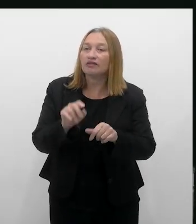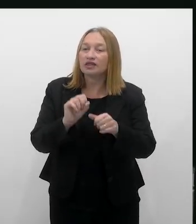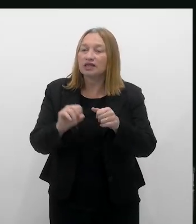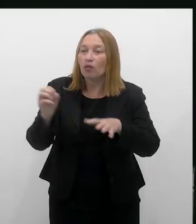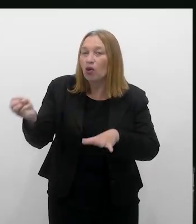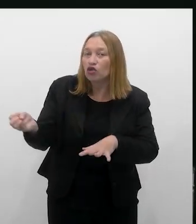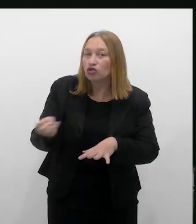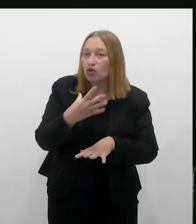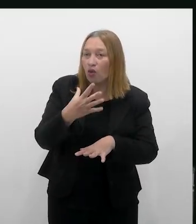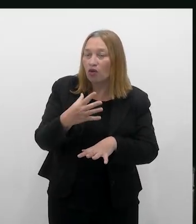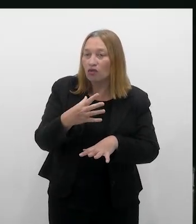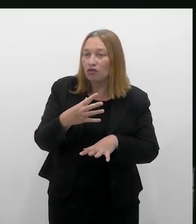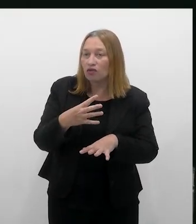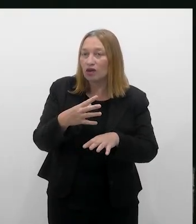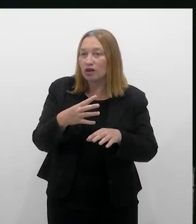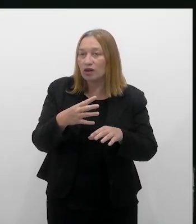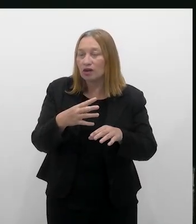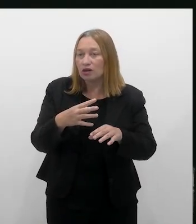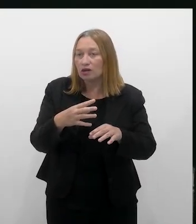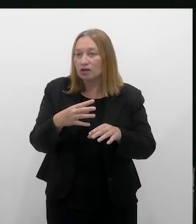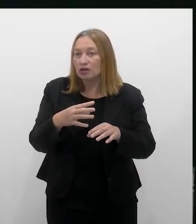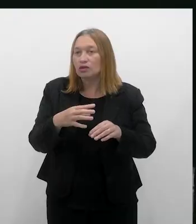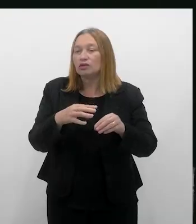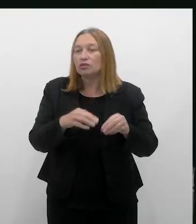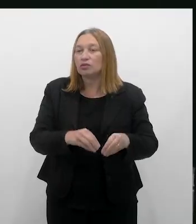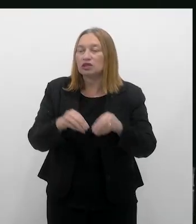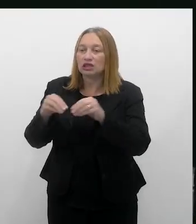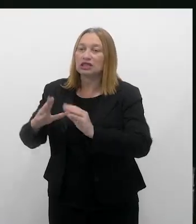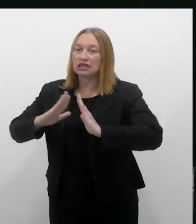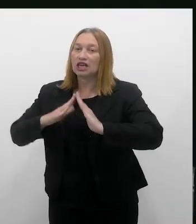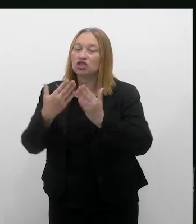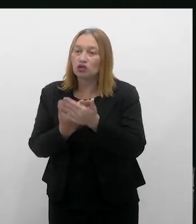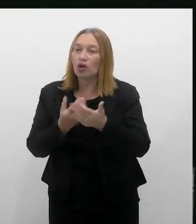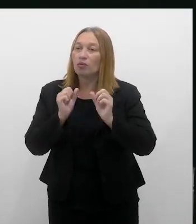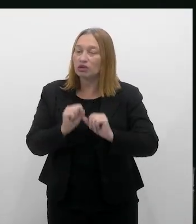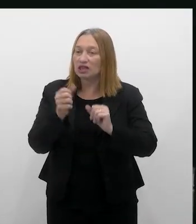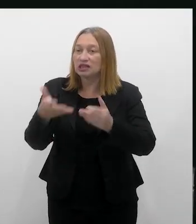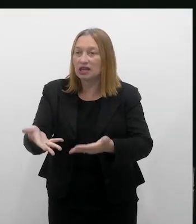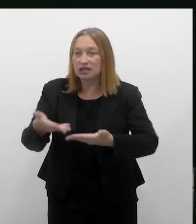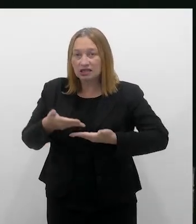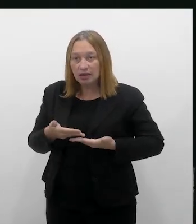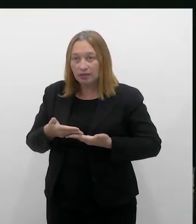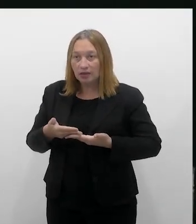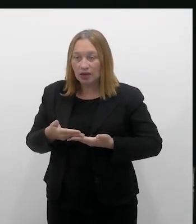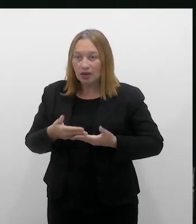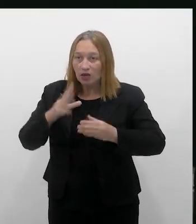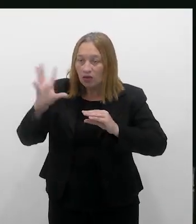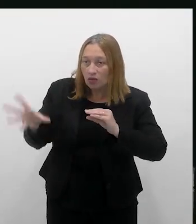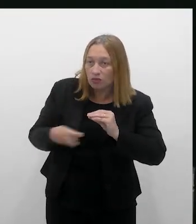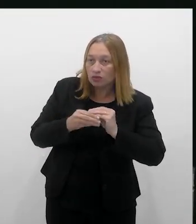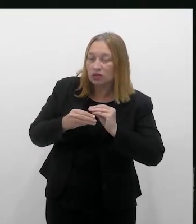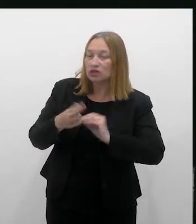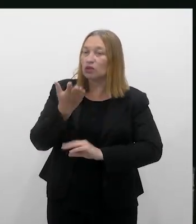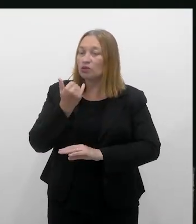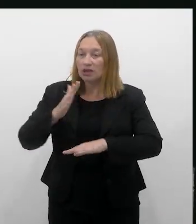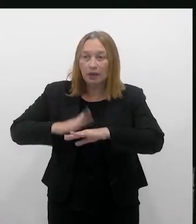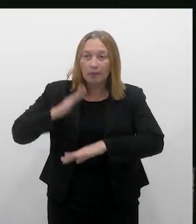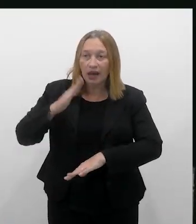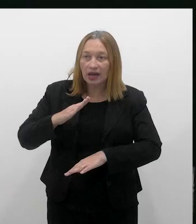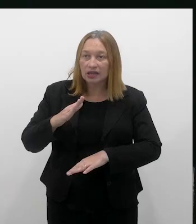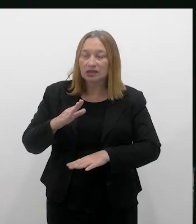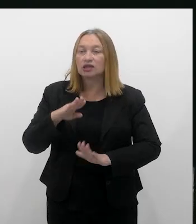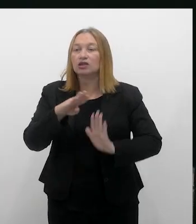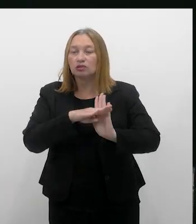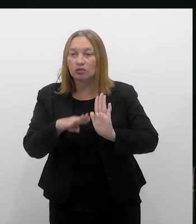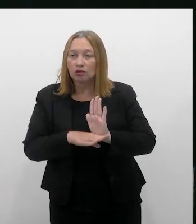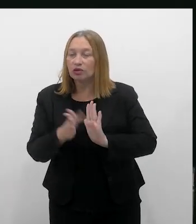e também fizemos uma nova alocação de classificação das escolas para que elas pudessem receber um complemento maior